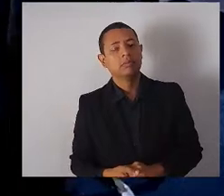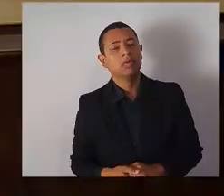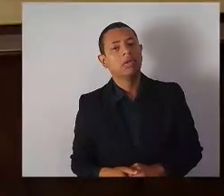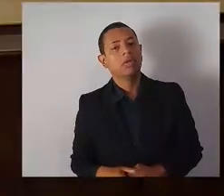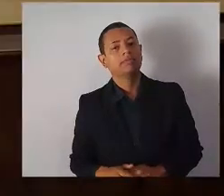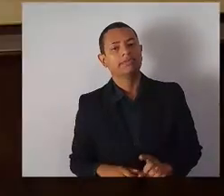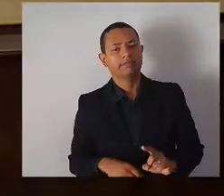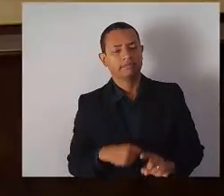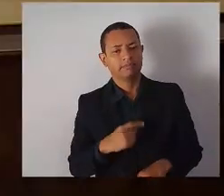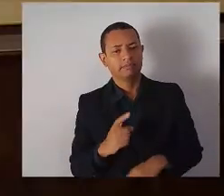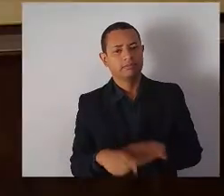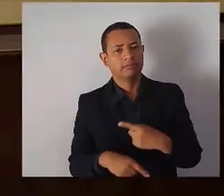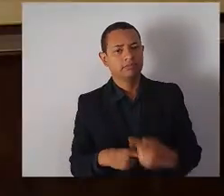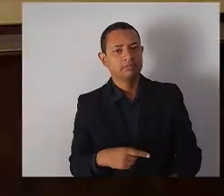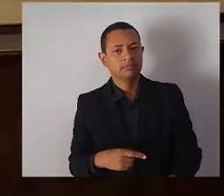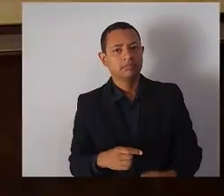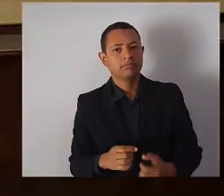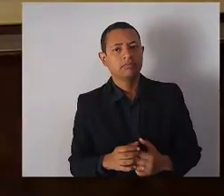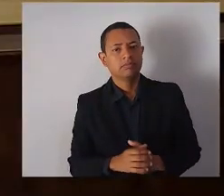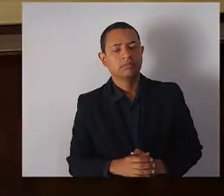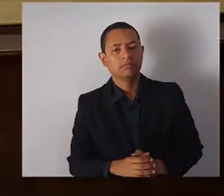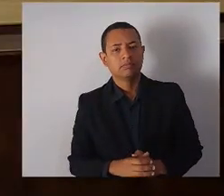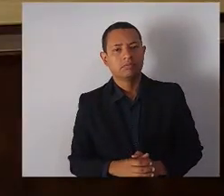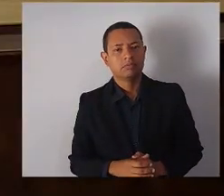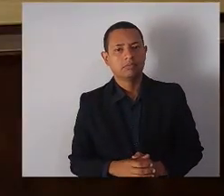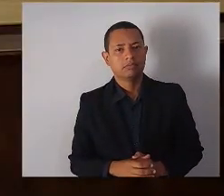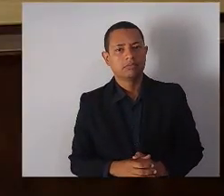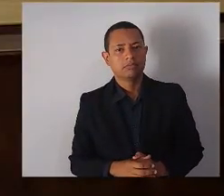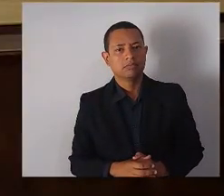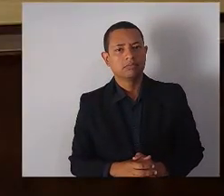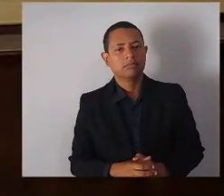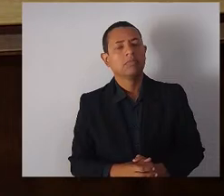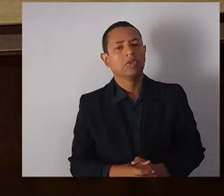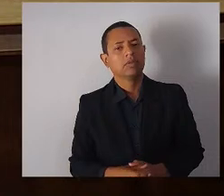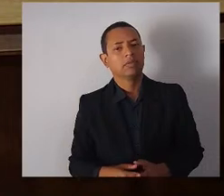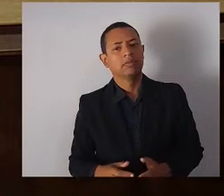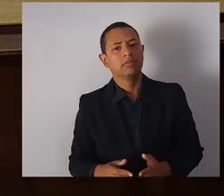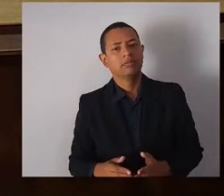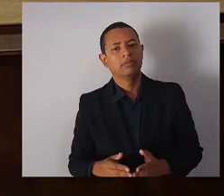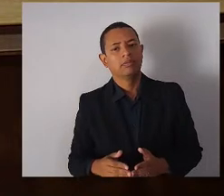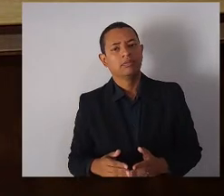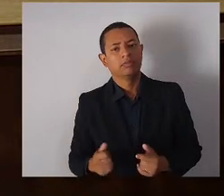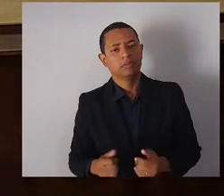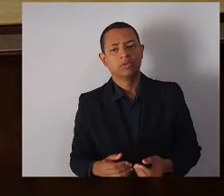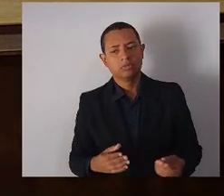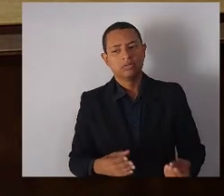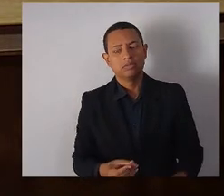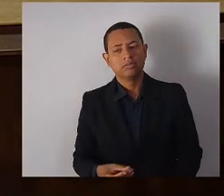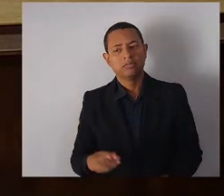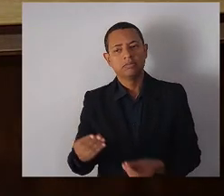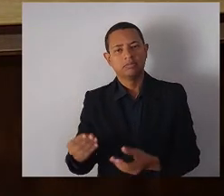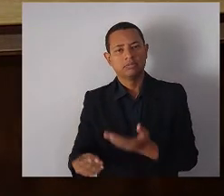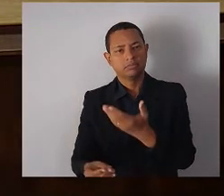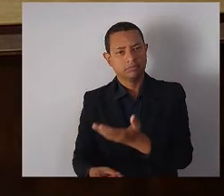houve uma solicitação de prevenção do desembargador Érico e eu